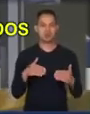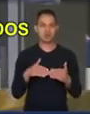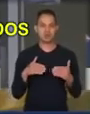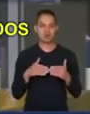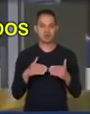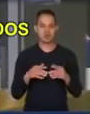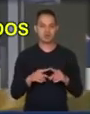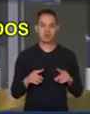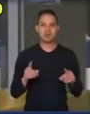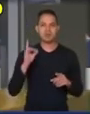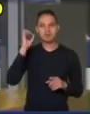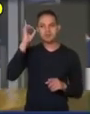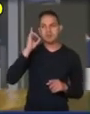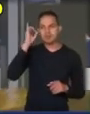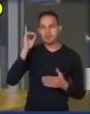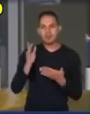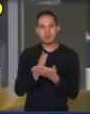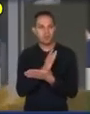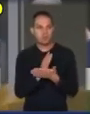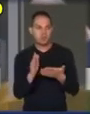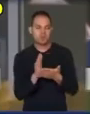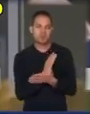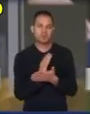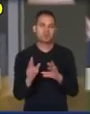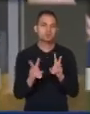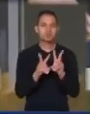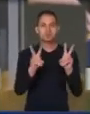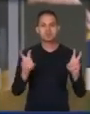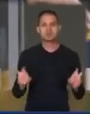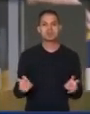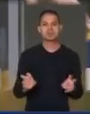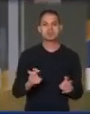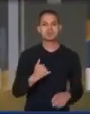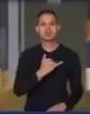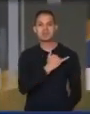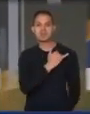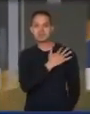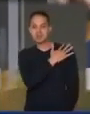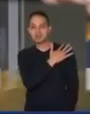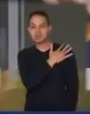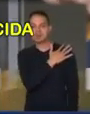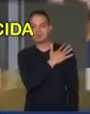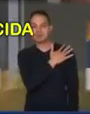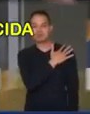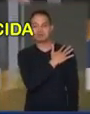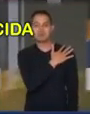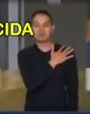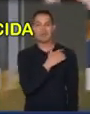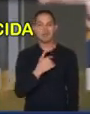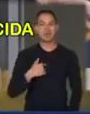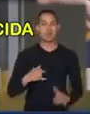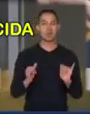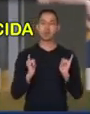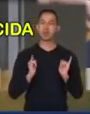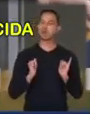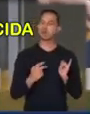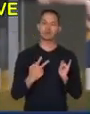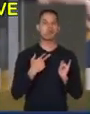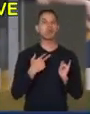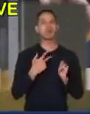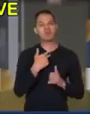alguns deputados falando a respeito da questão dos Yanomamis, eu não poderia ficar quieto. A verdade tem que ser